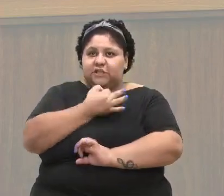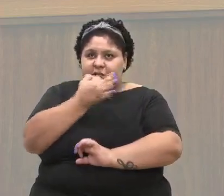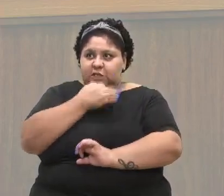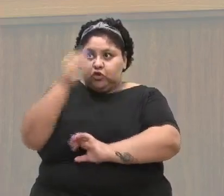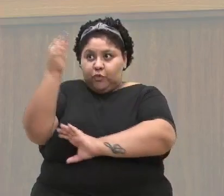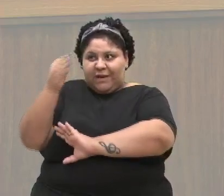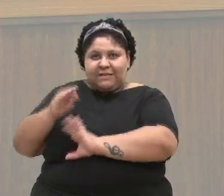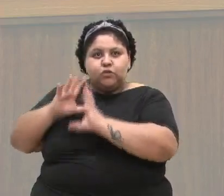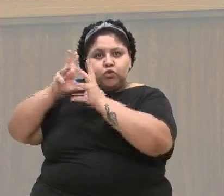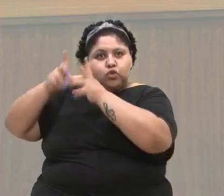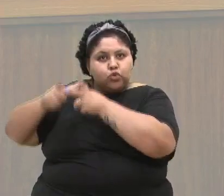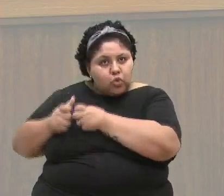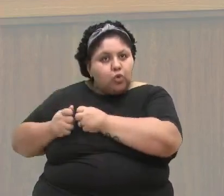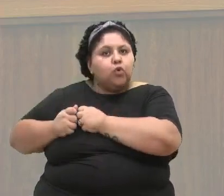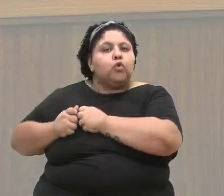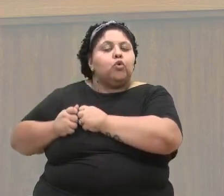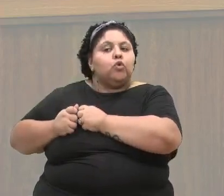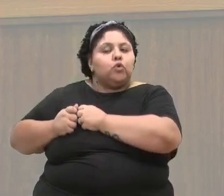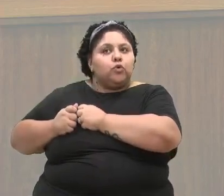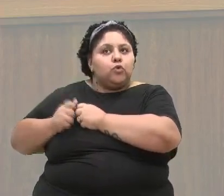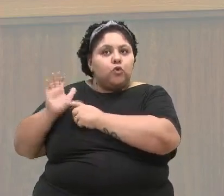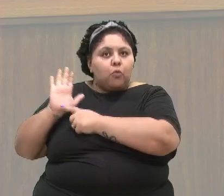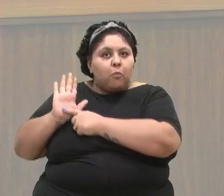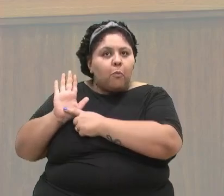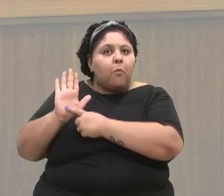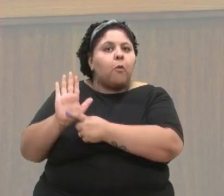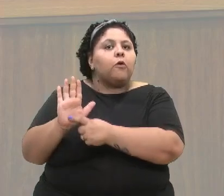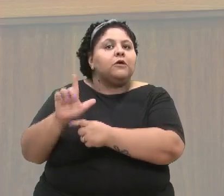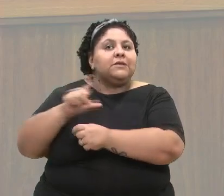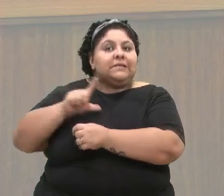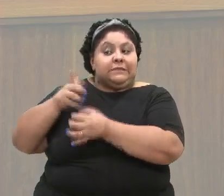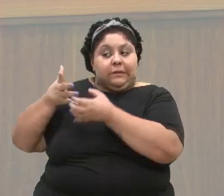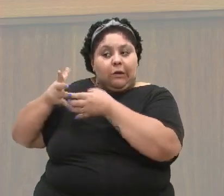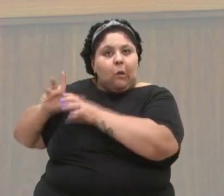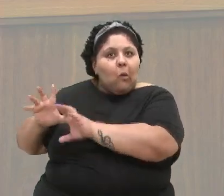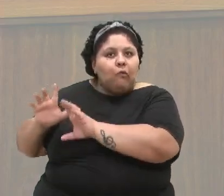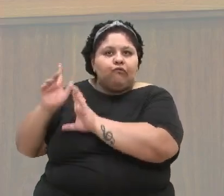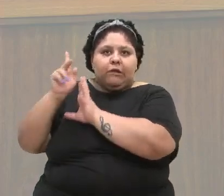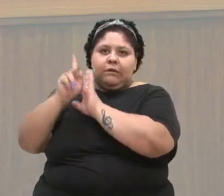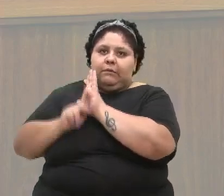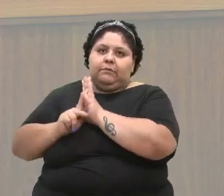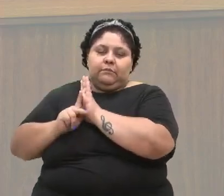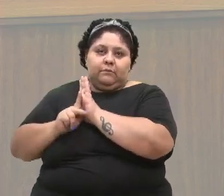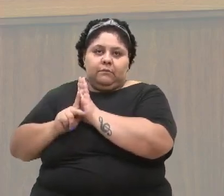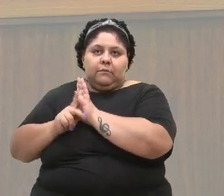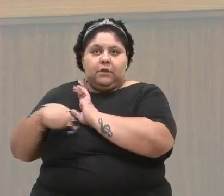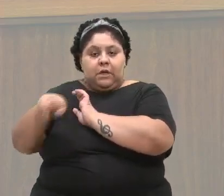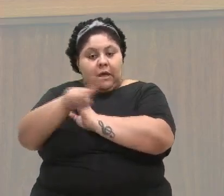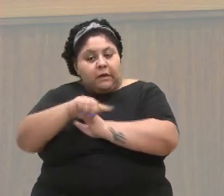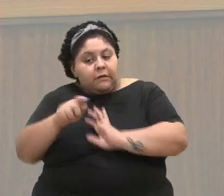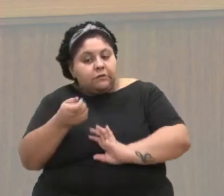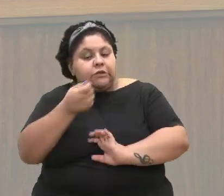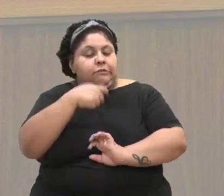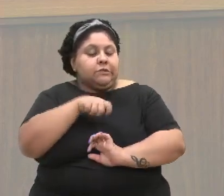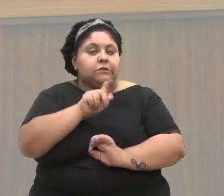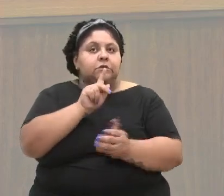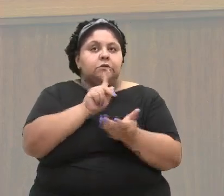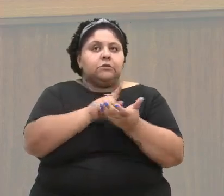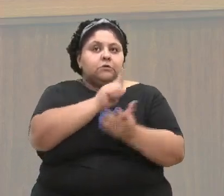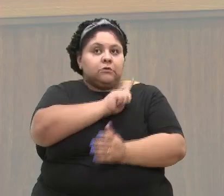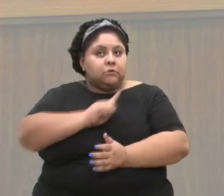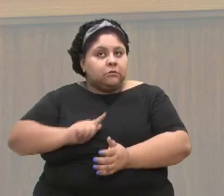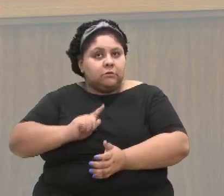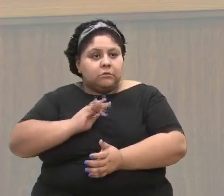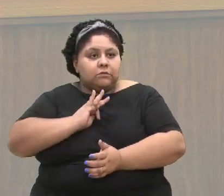Brasil inteiro, está demonstrando que tem contrariedade a este projeto. Então, a gente precisa, de fato, que o governo